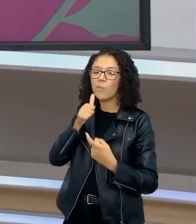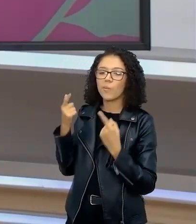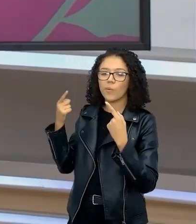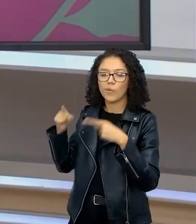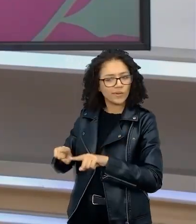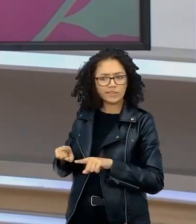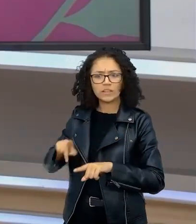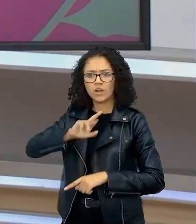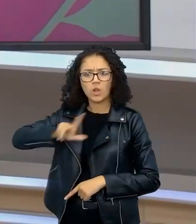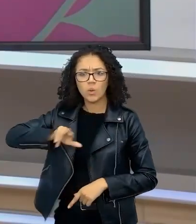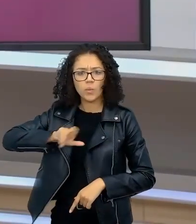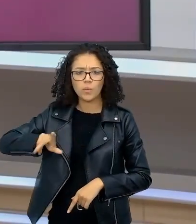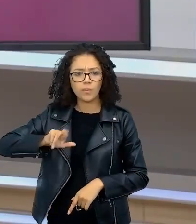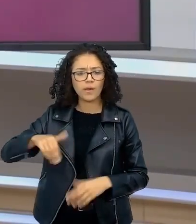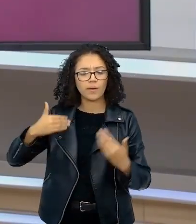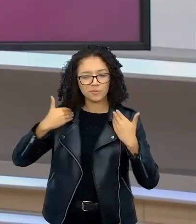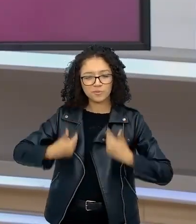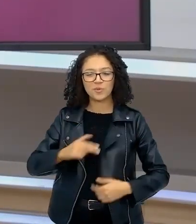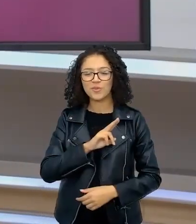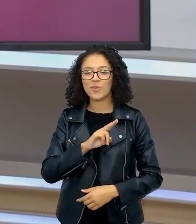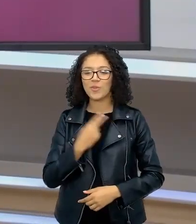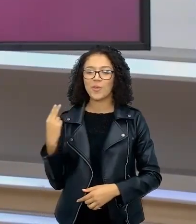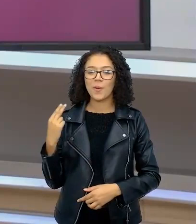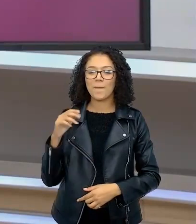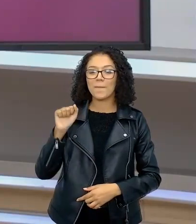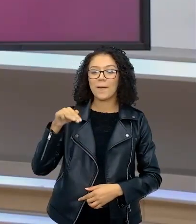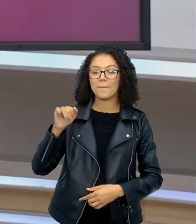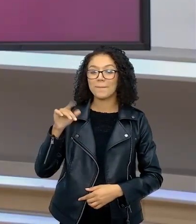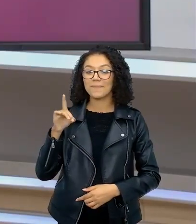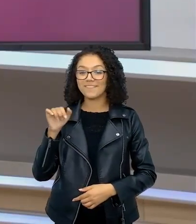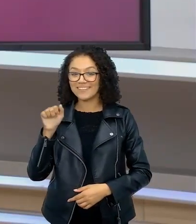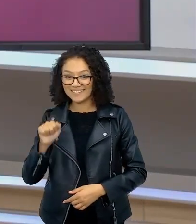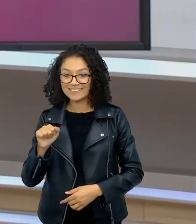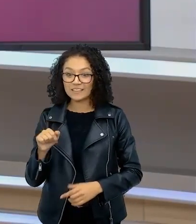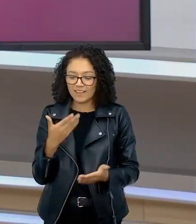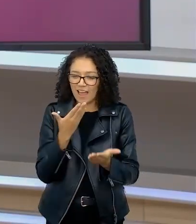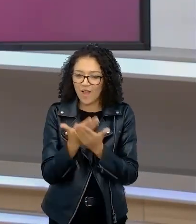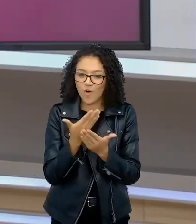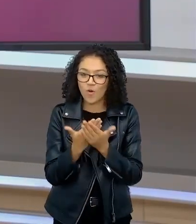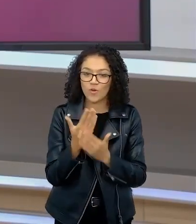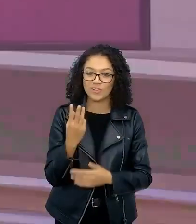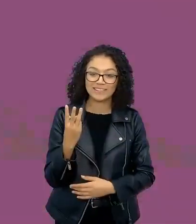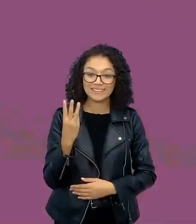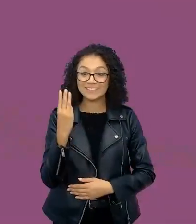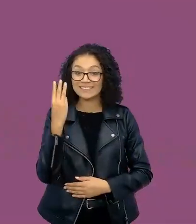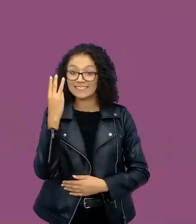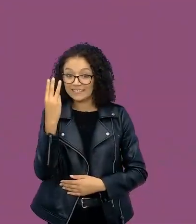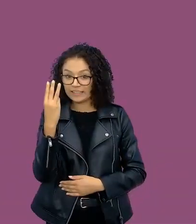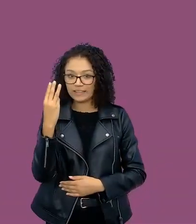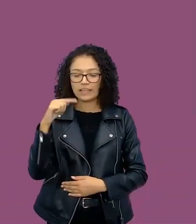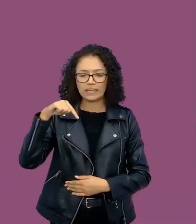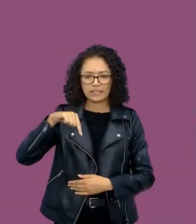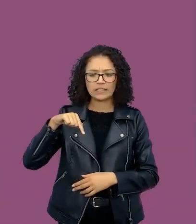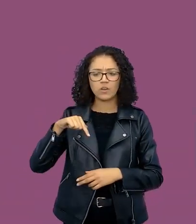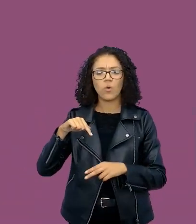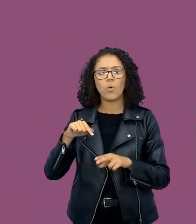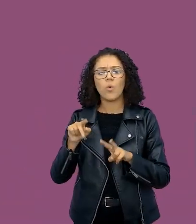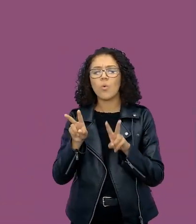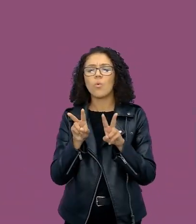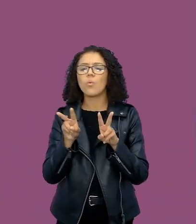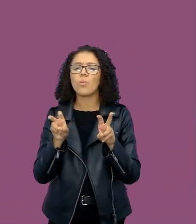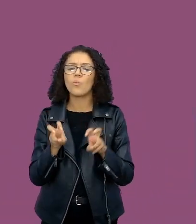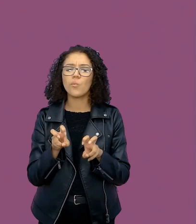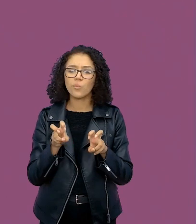cofundadora da Serenas e hoje a gente está indo para a aula 3 do módulo 4. Nesse módulo, a gente falou sobre relações